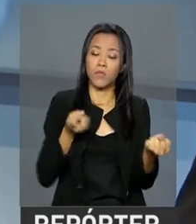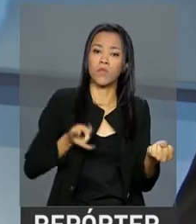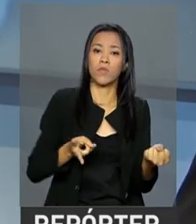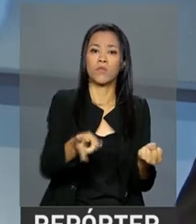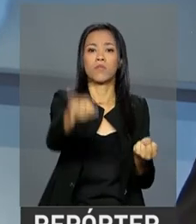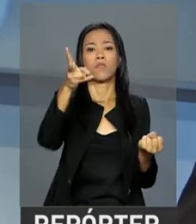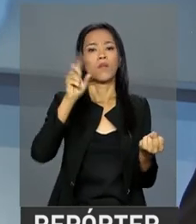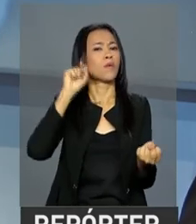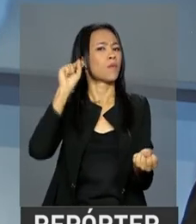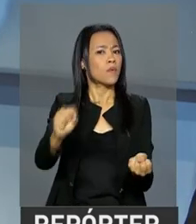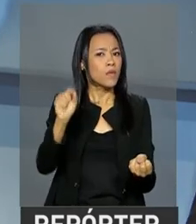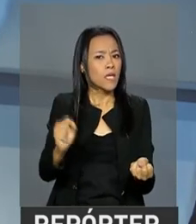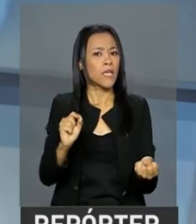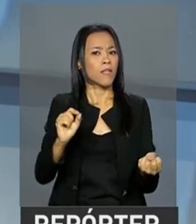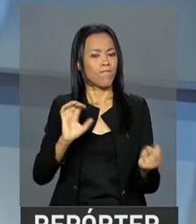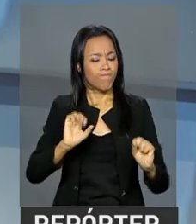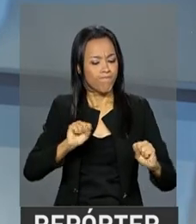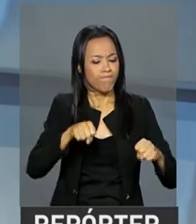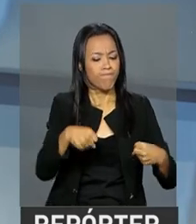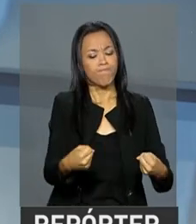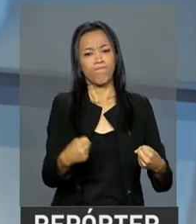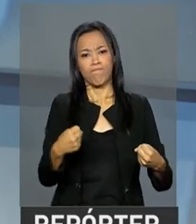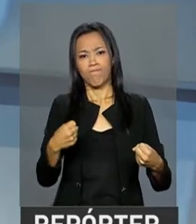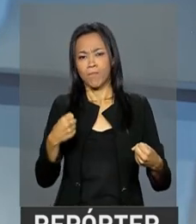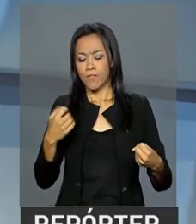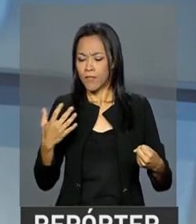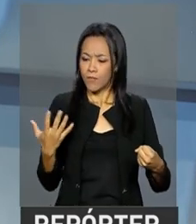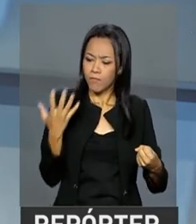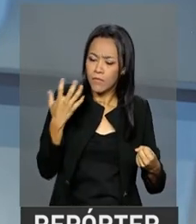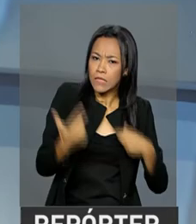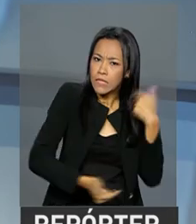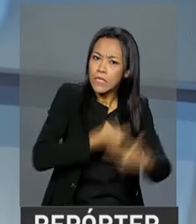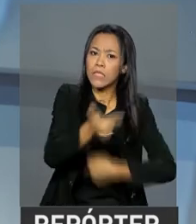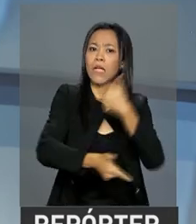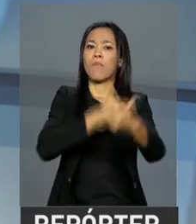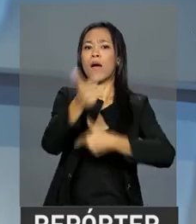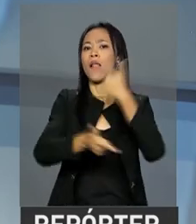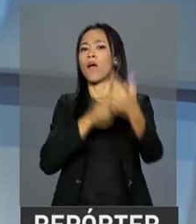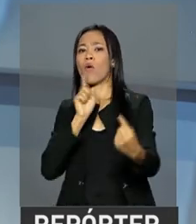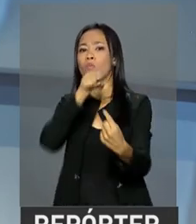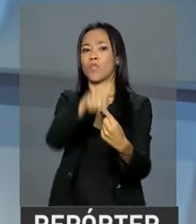dedicados e empreendendo todo o nosso esforço na aprovação das reformas.